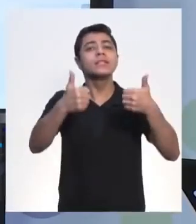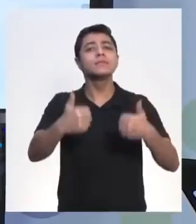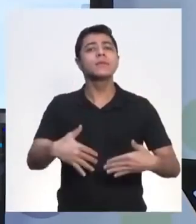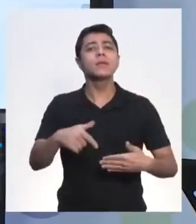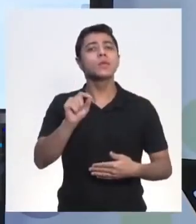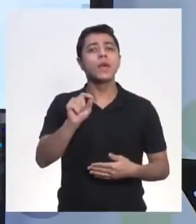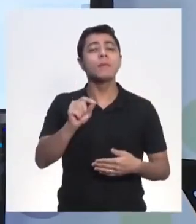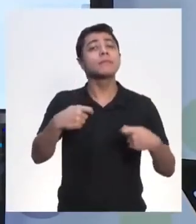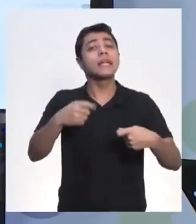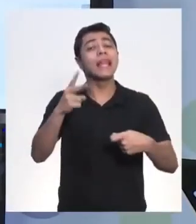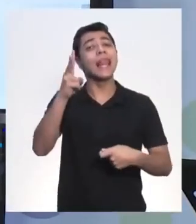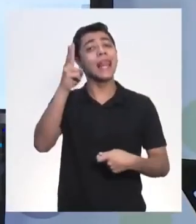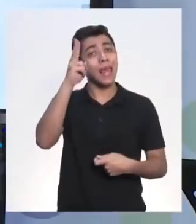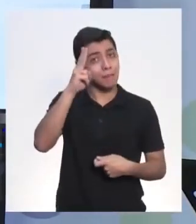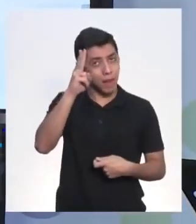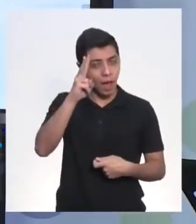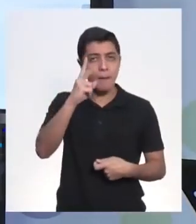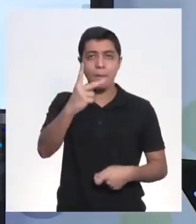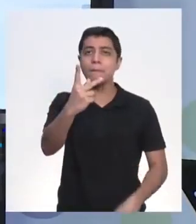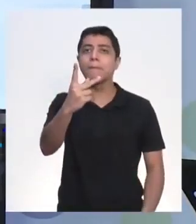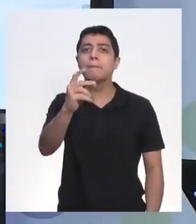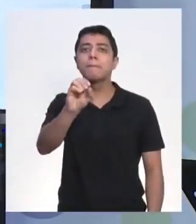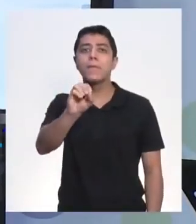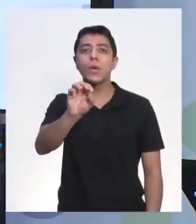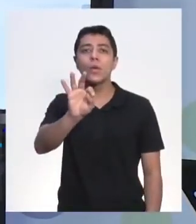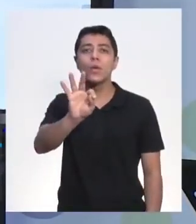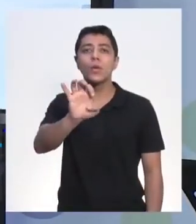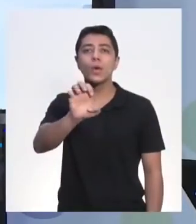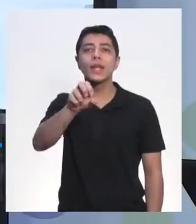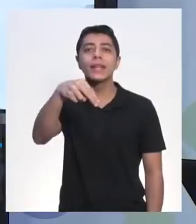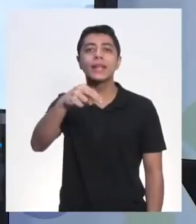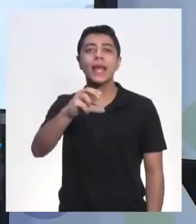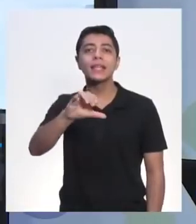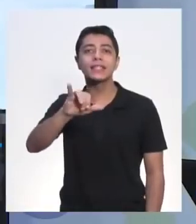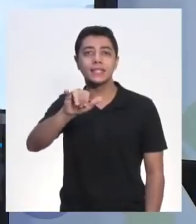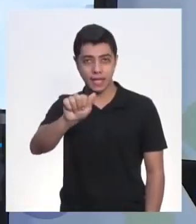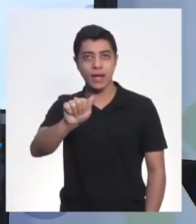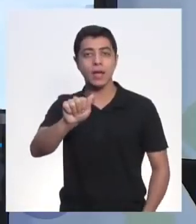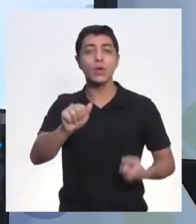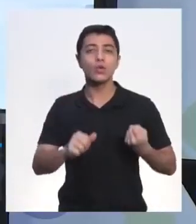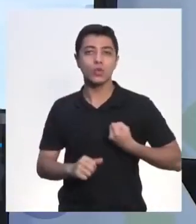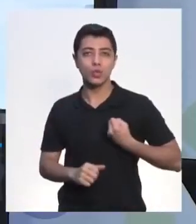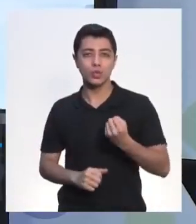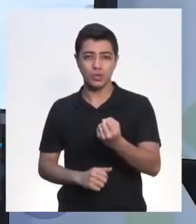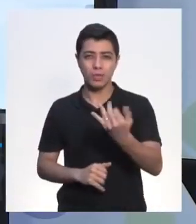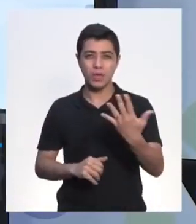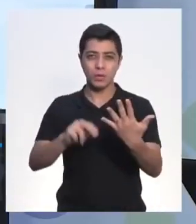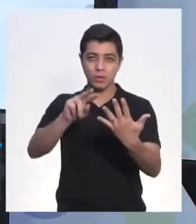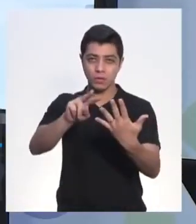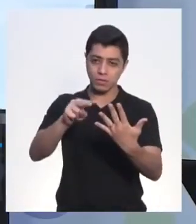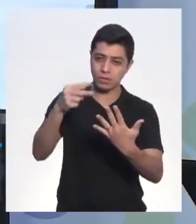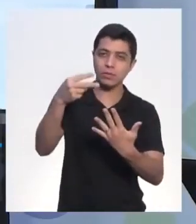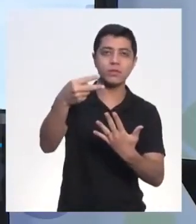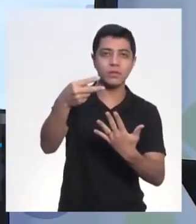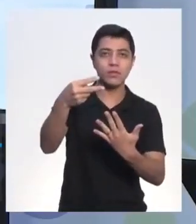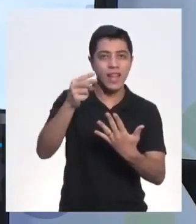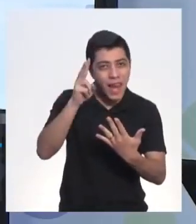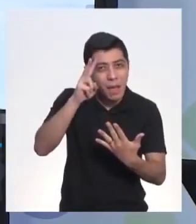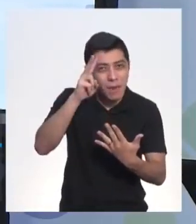um pouquinho sobre potência. Porque eu não sei se você lembra, mas função exponencial é quando a variável está